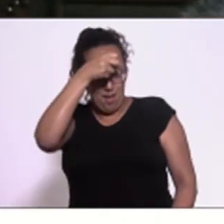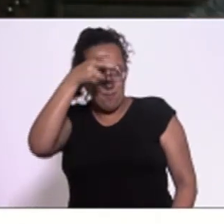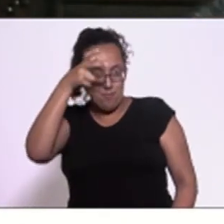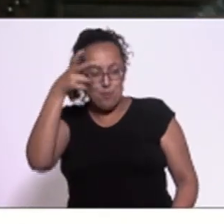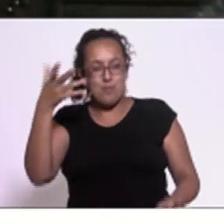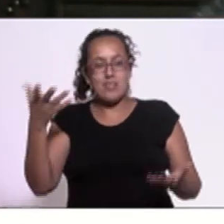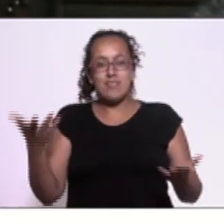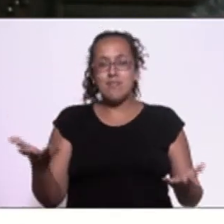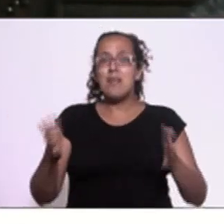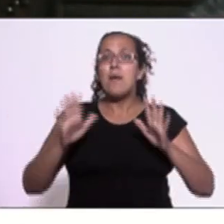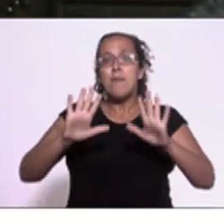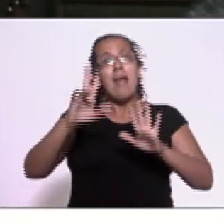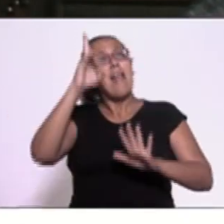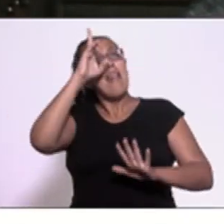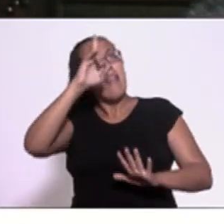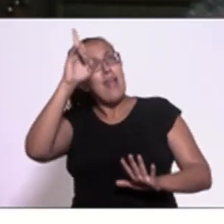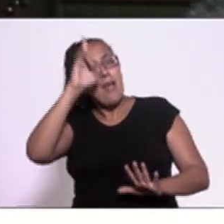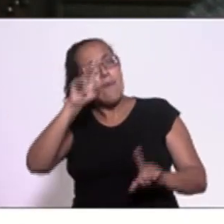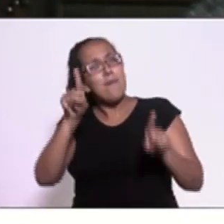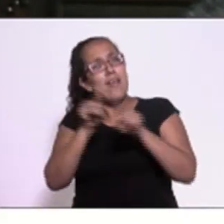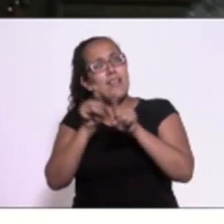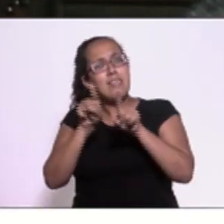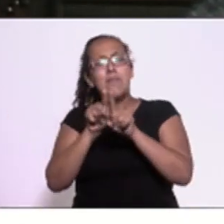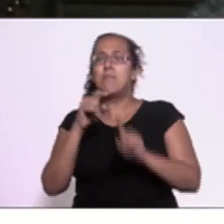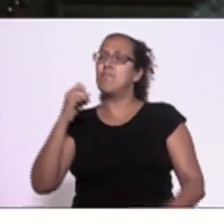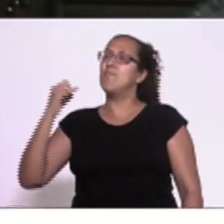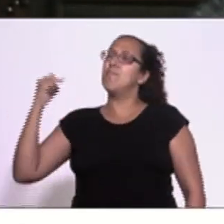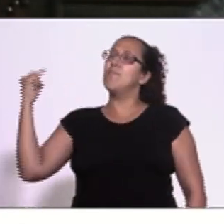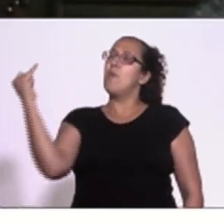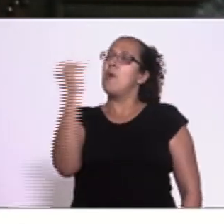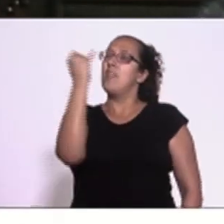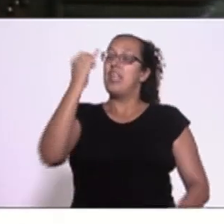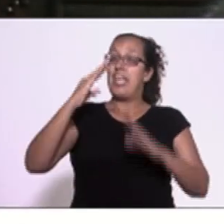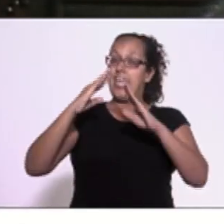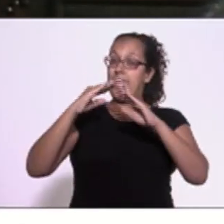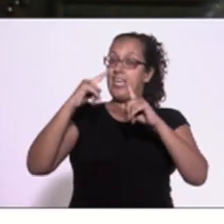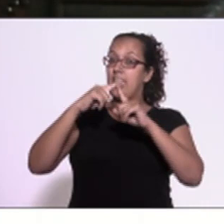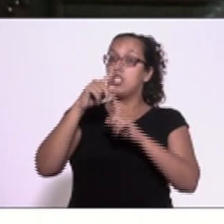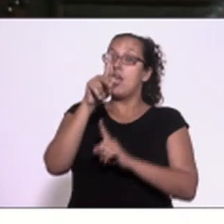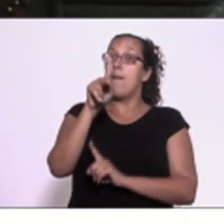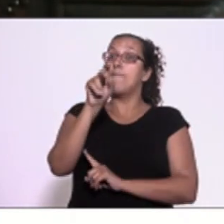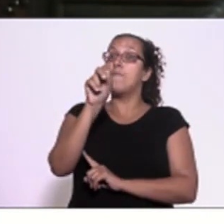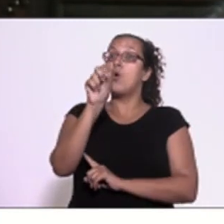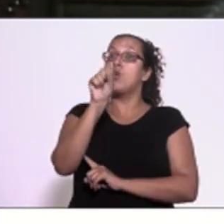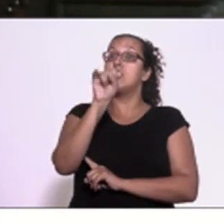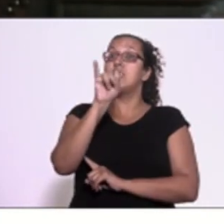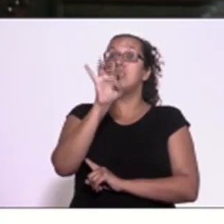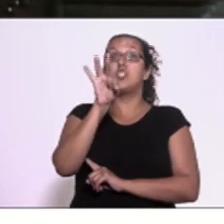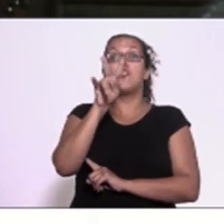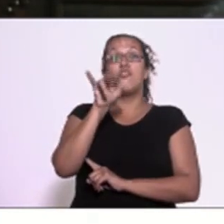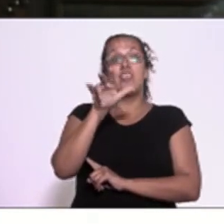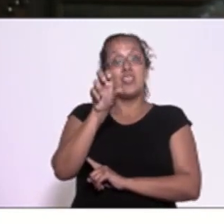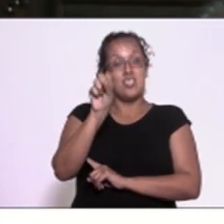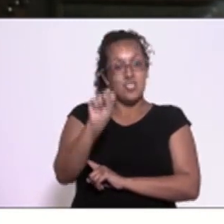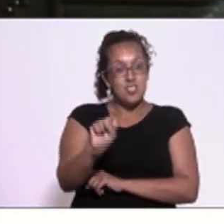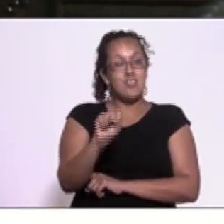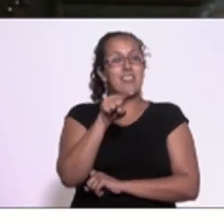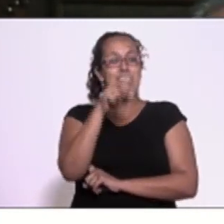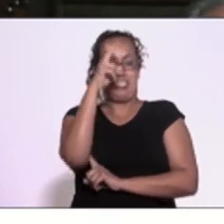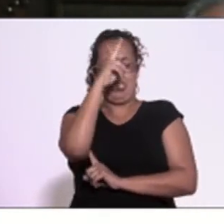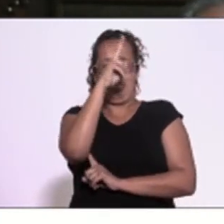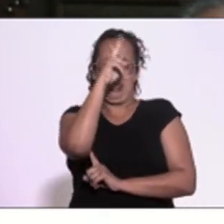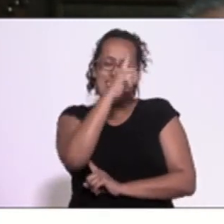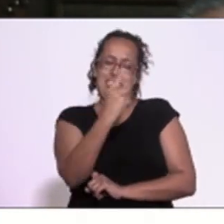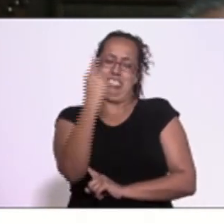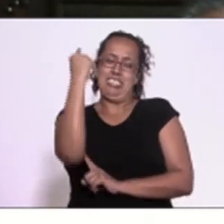não suficientemente lembrada, foi grande a importância da Igreja Positivista, chefiada por Miguel Lemos e Teixeira